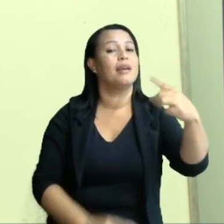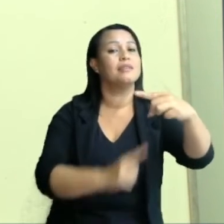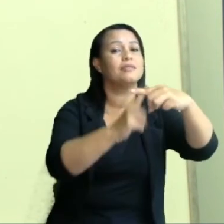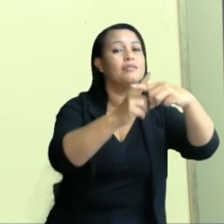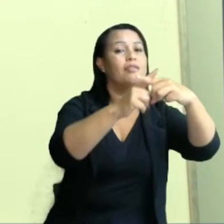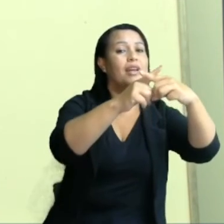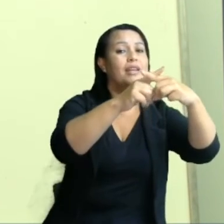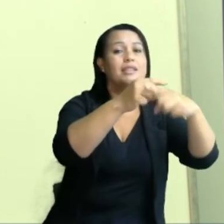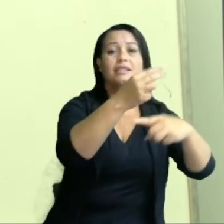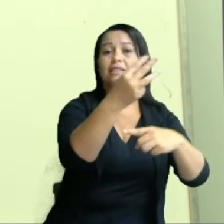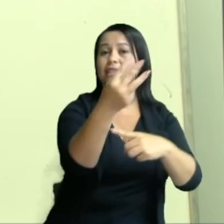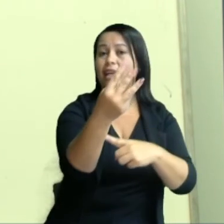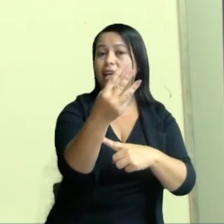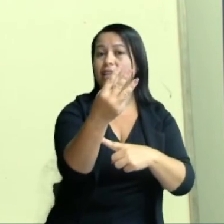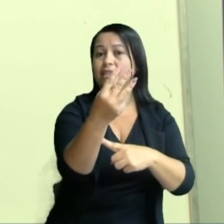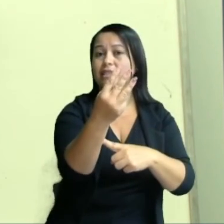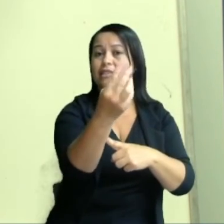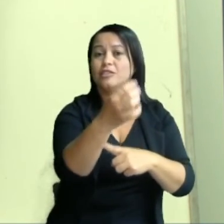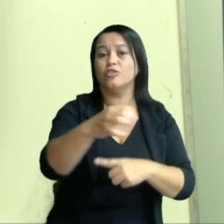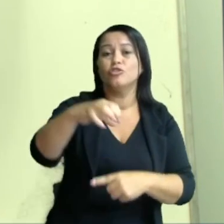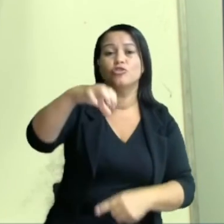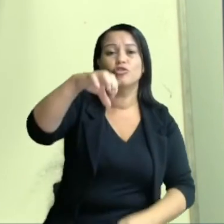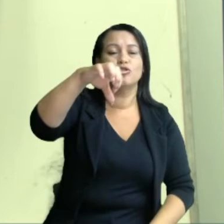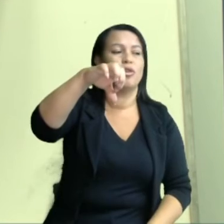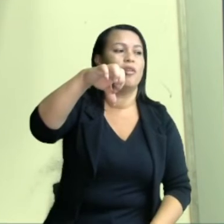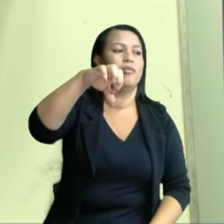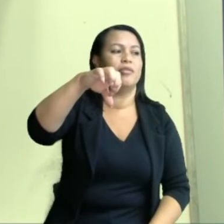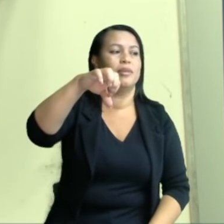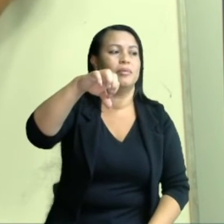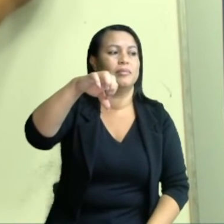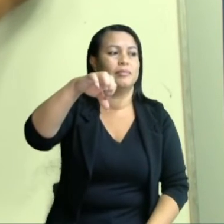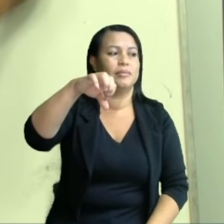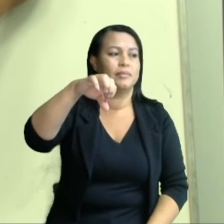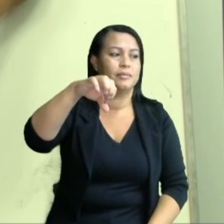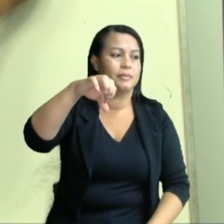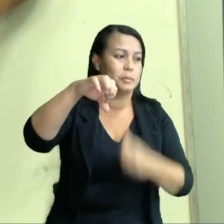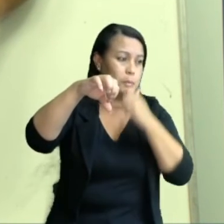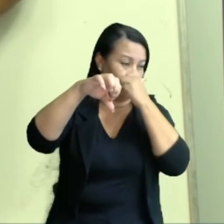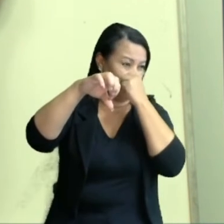3 vezes 3, 9.